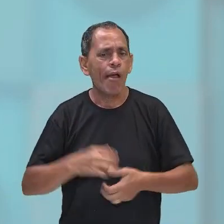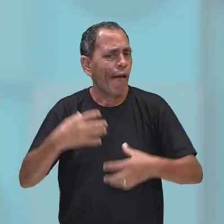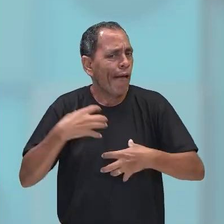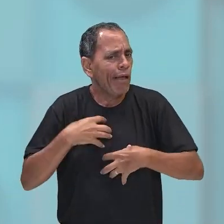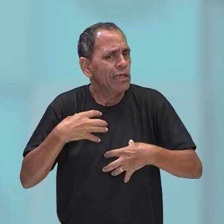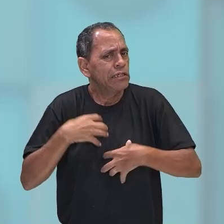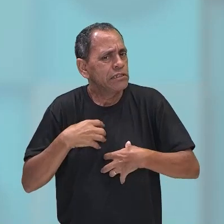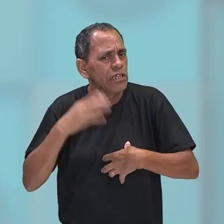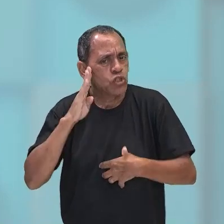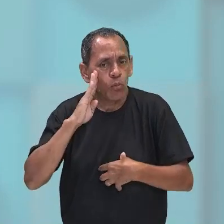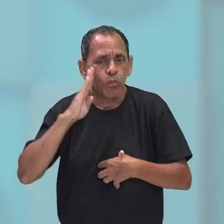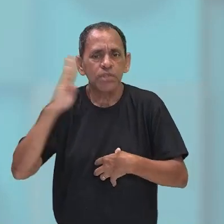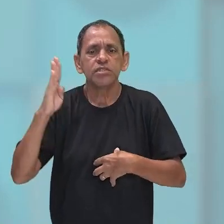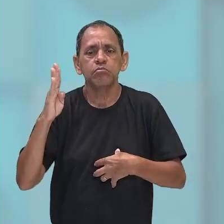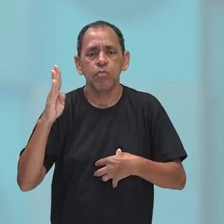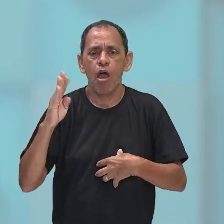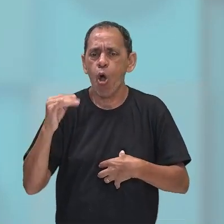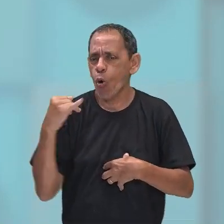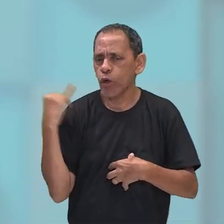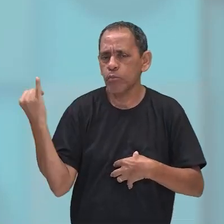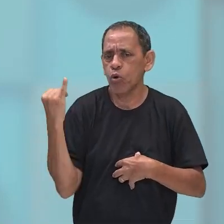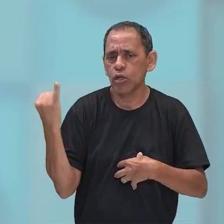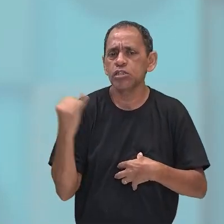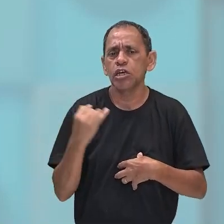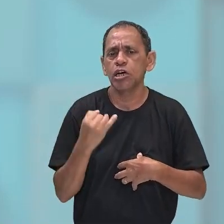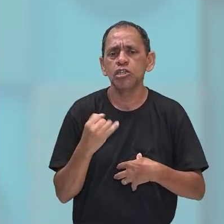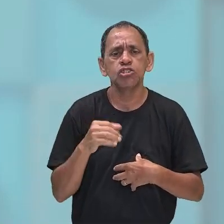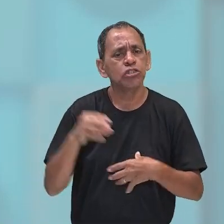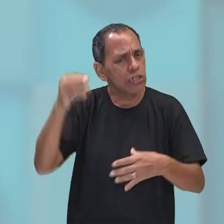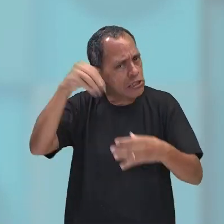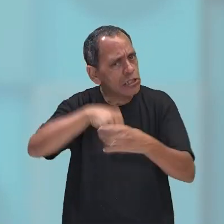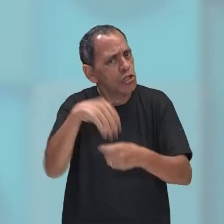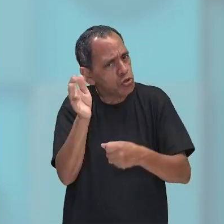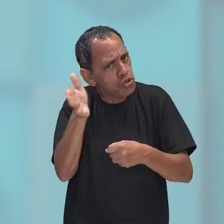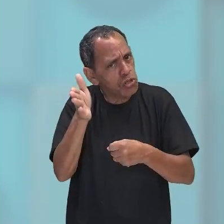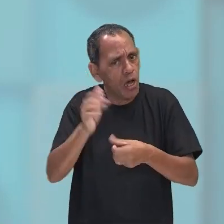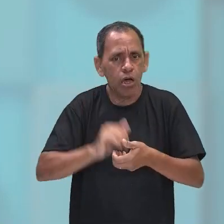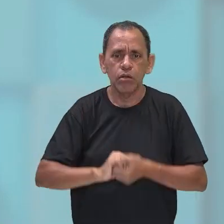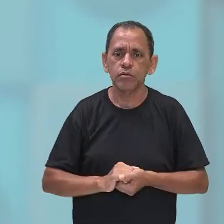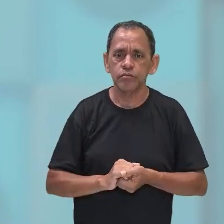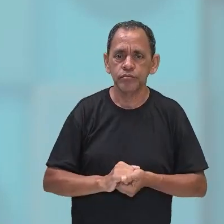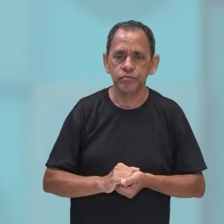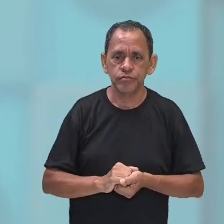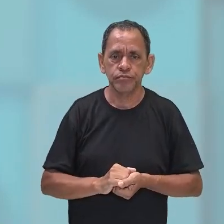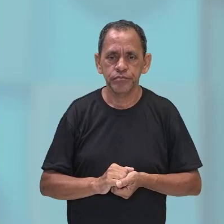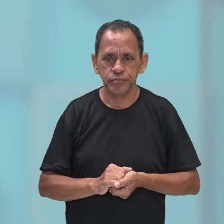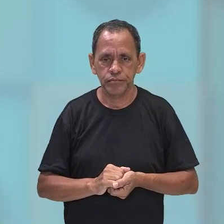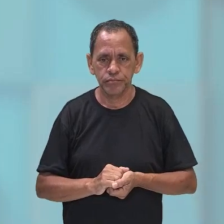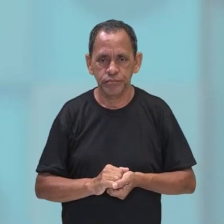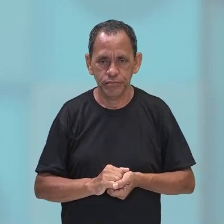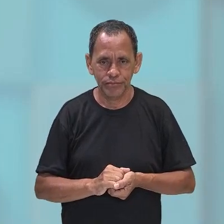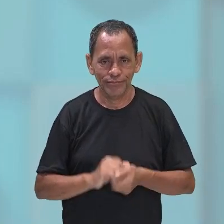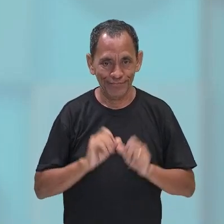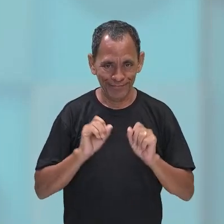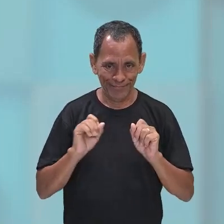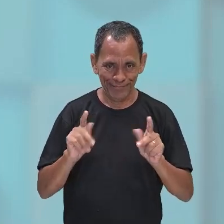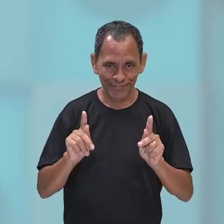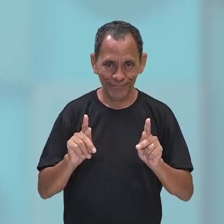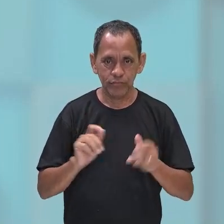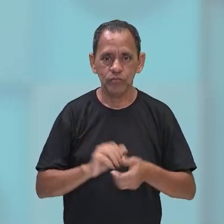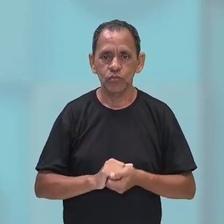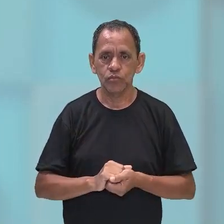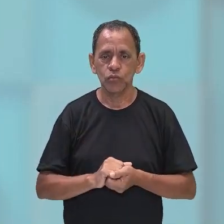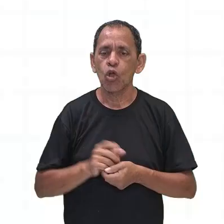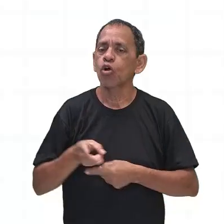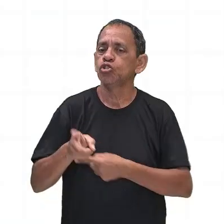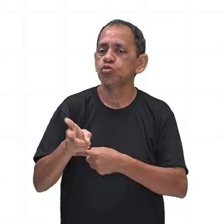sendo transmitido permanece lá, porque a gente não mexeu com o substantivo, apenas com esses outros termos, ok? Então vamos